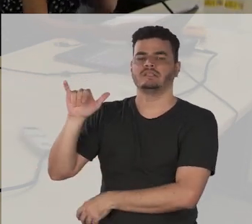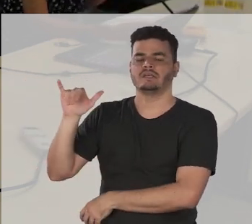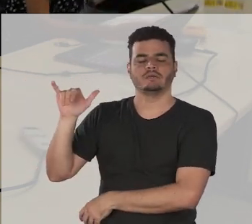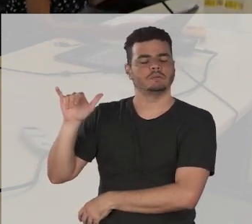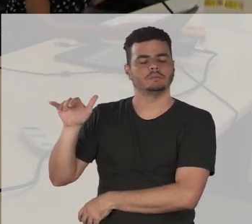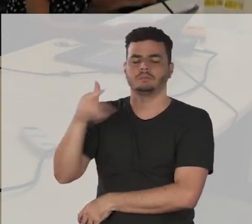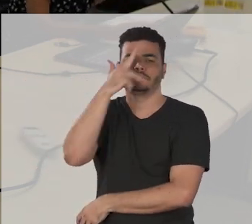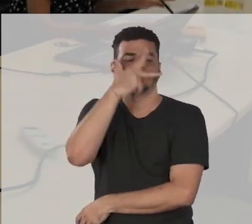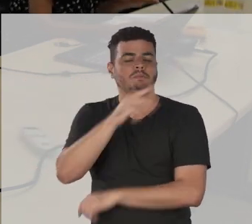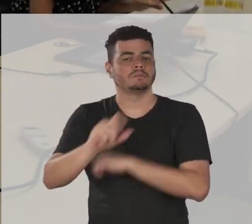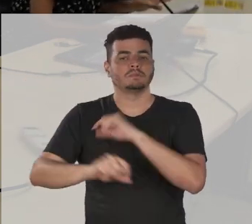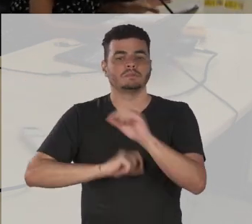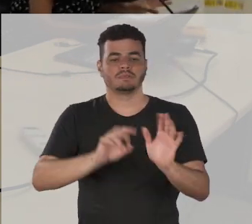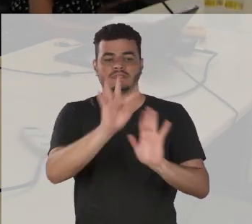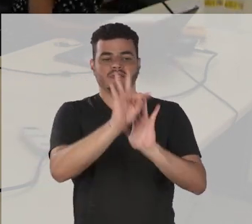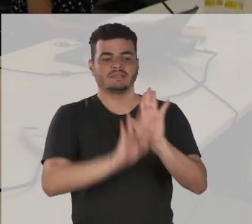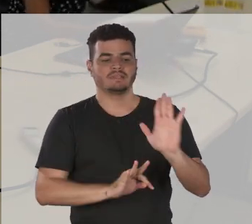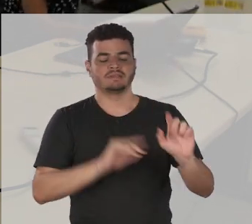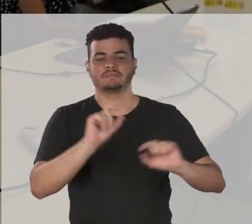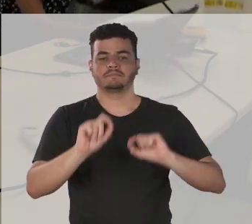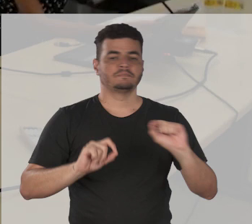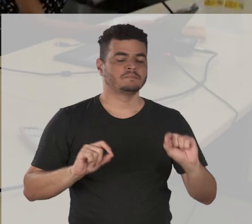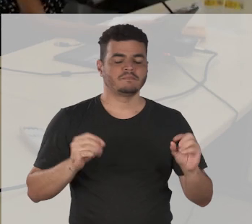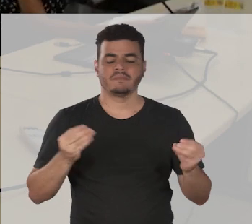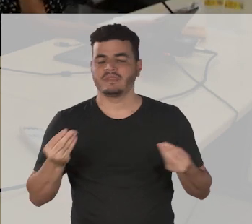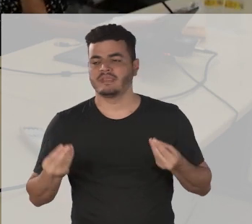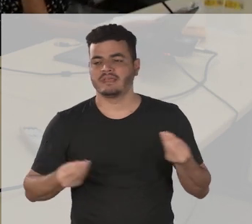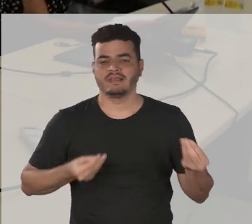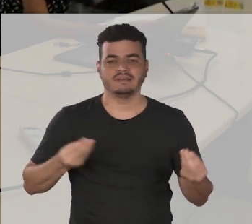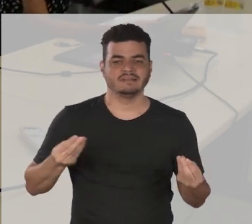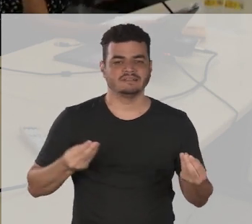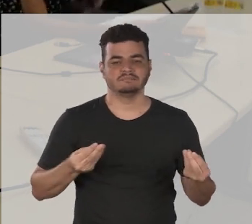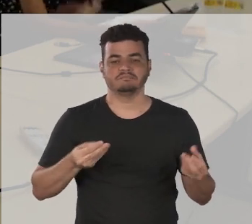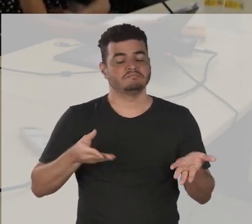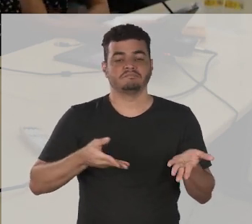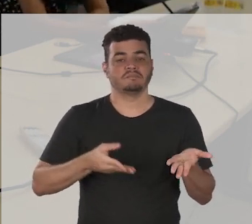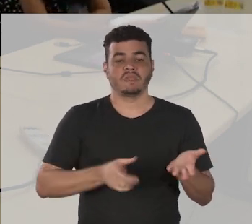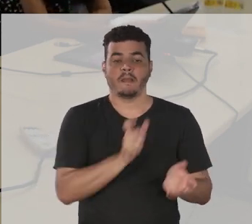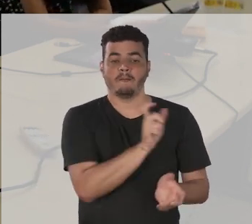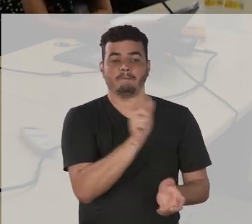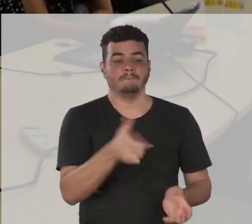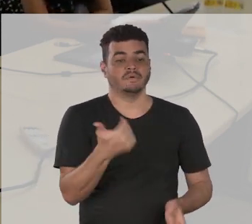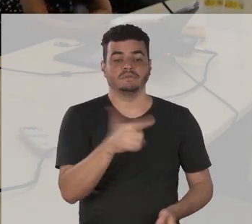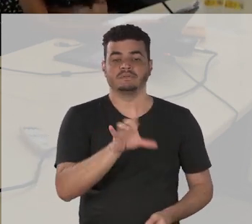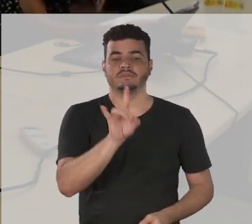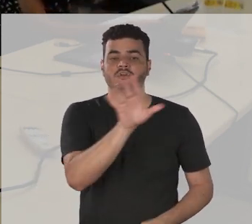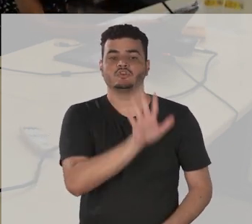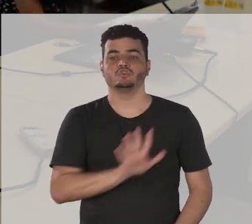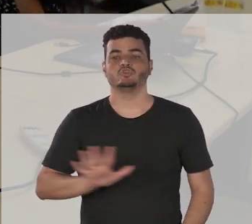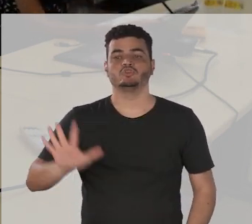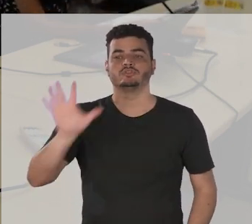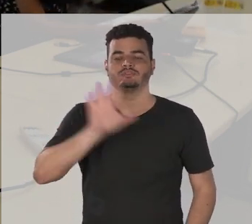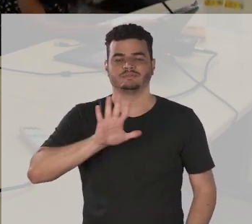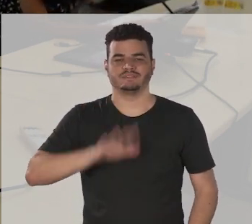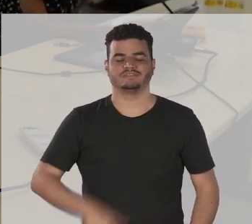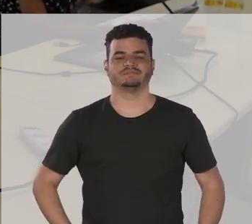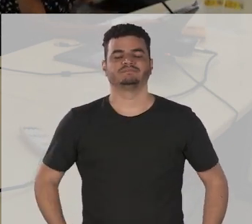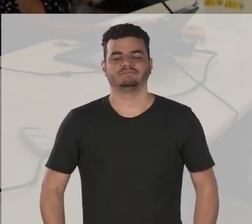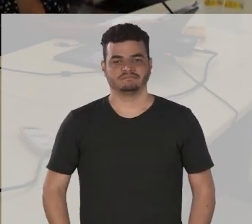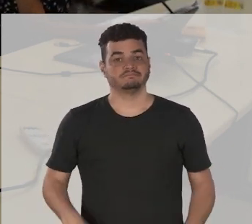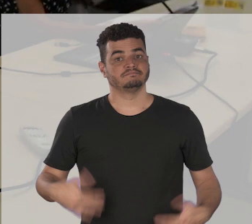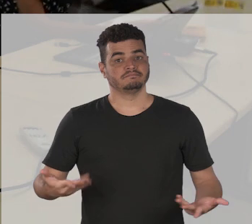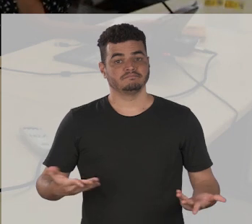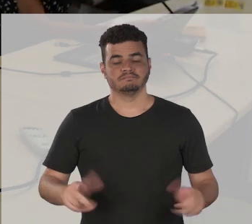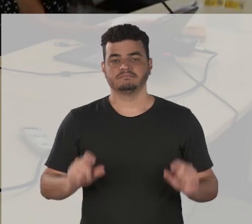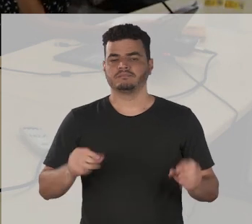Bonito, tranquilo. E como diz o texto, é casadinho, por fim, um pouco de paz para o Camila.